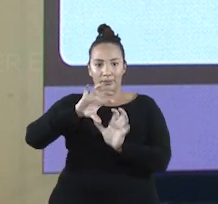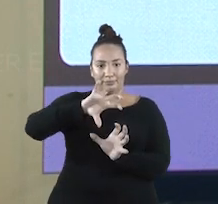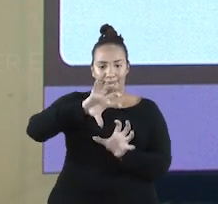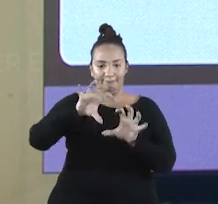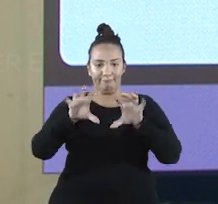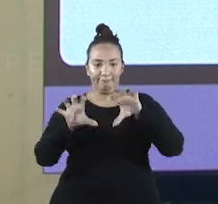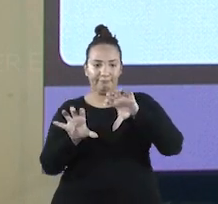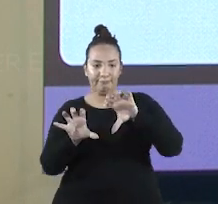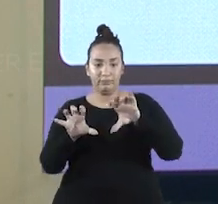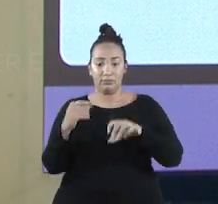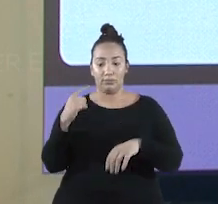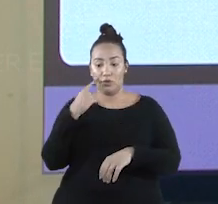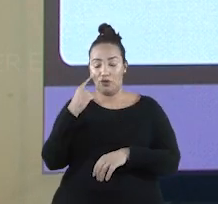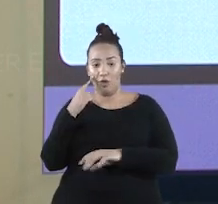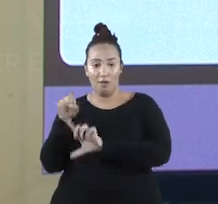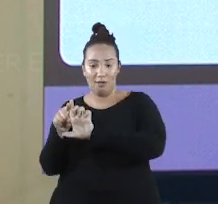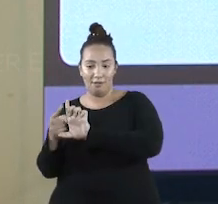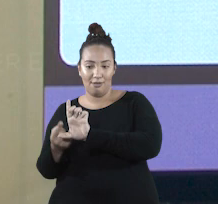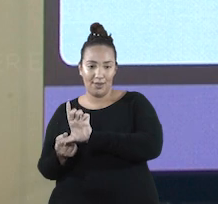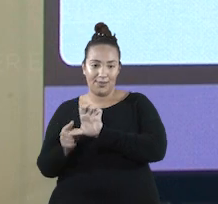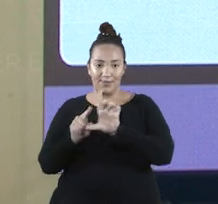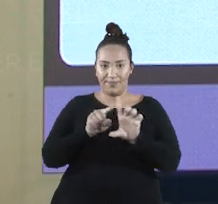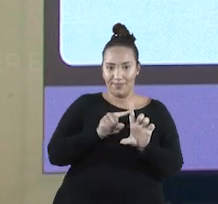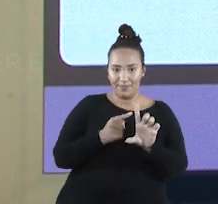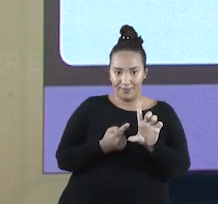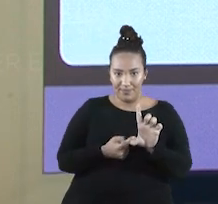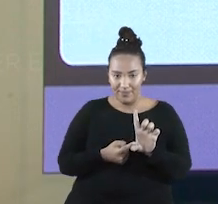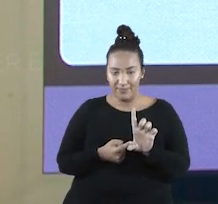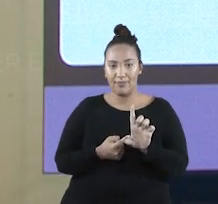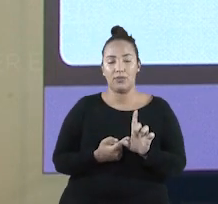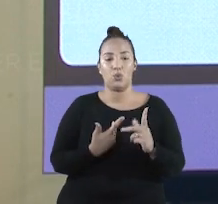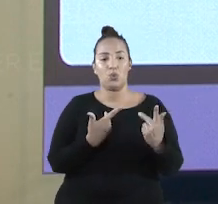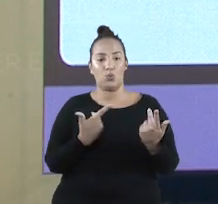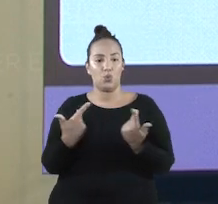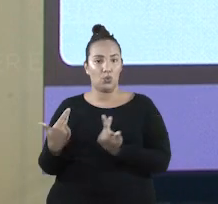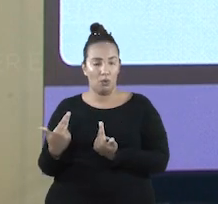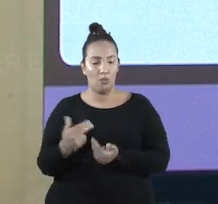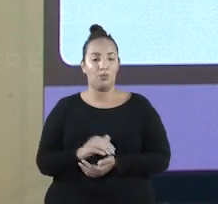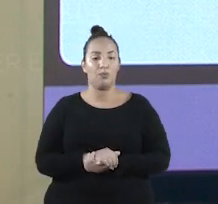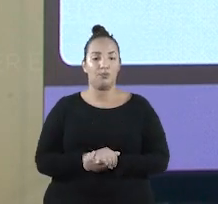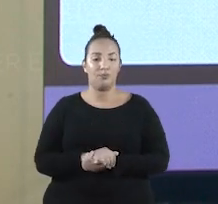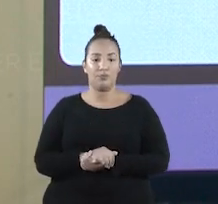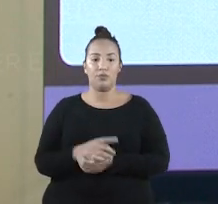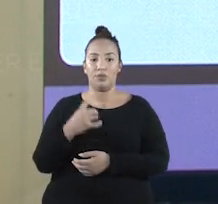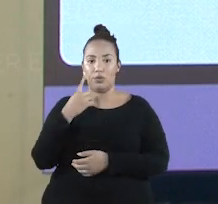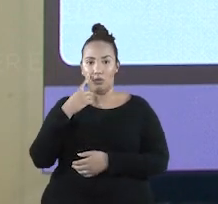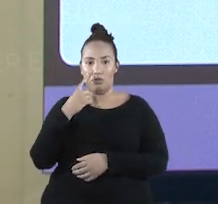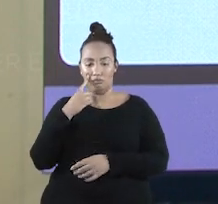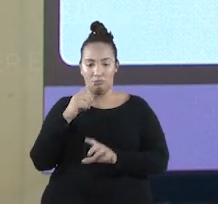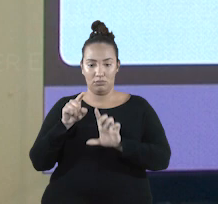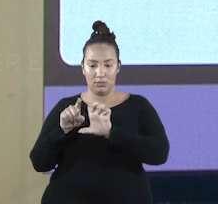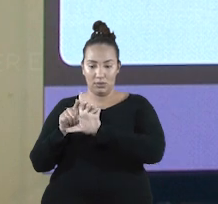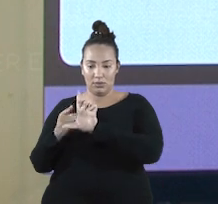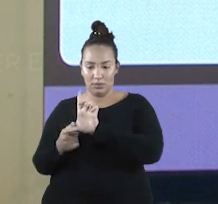ok? De forma a deixar os ângulos, ó, na mesma posição. Esse ângulo reto